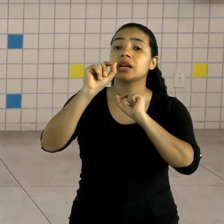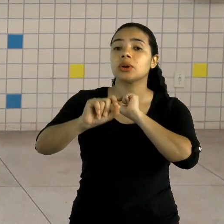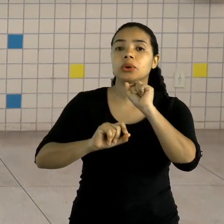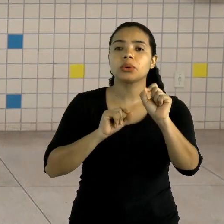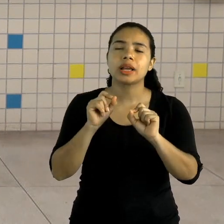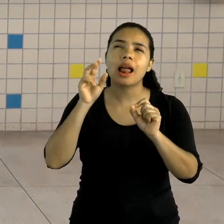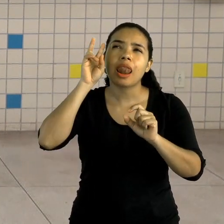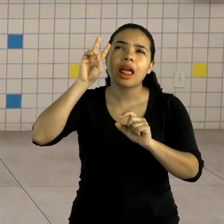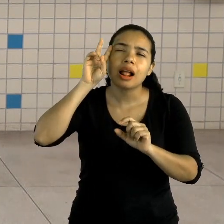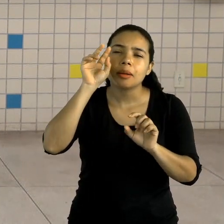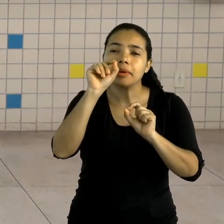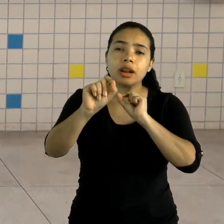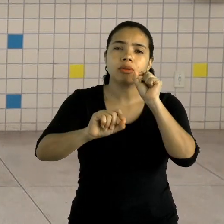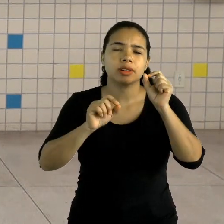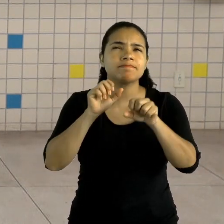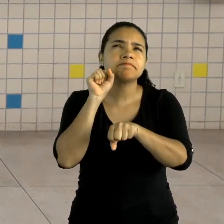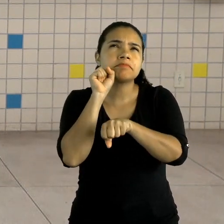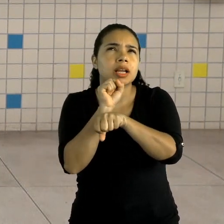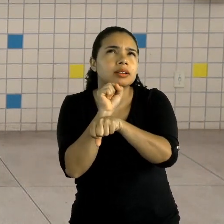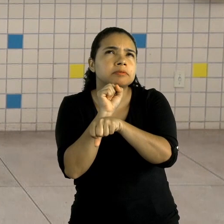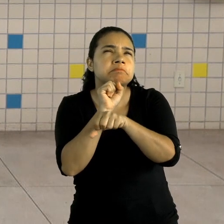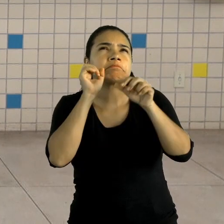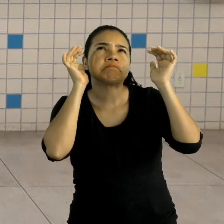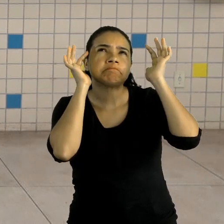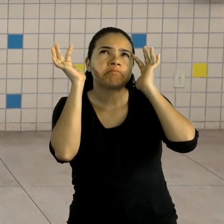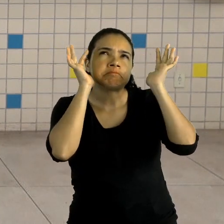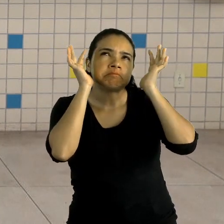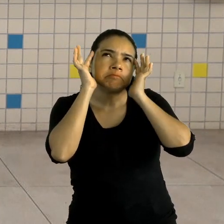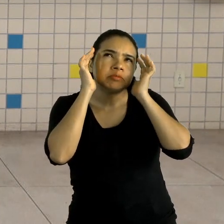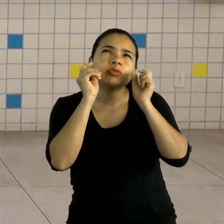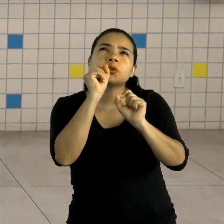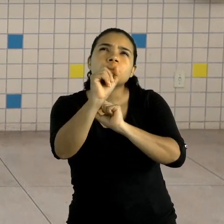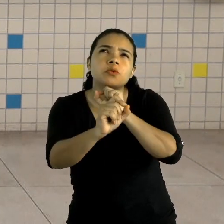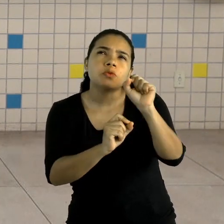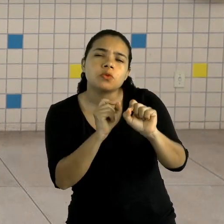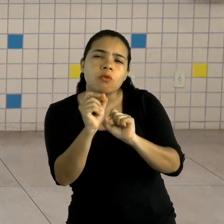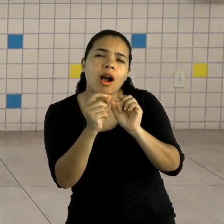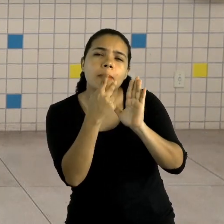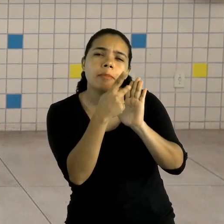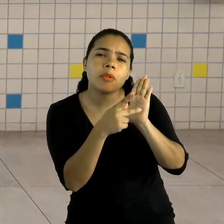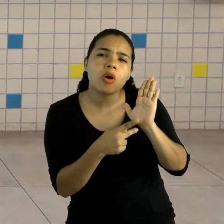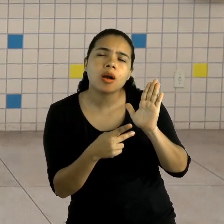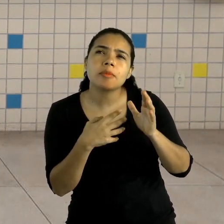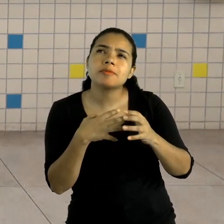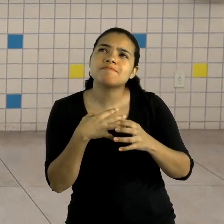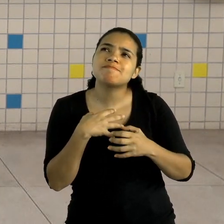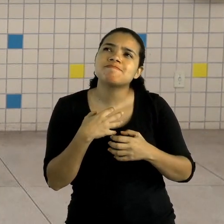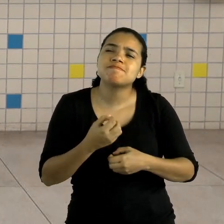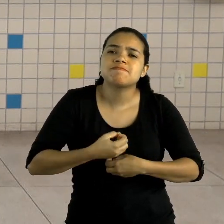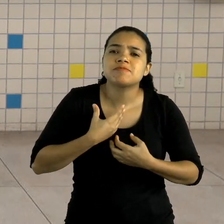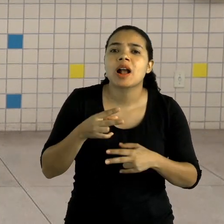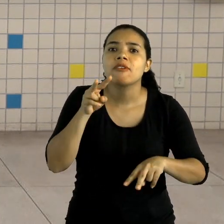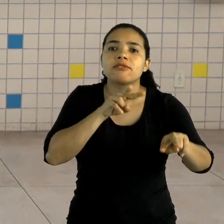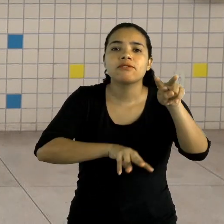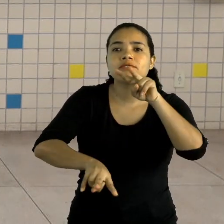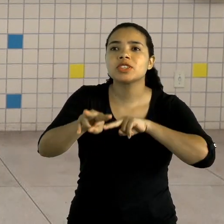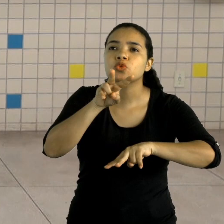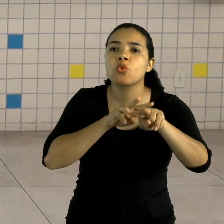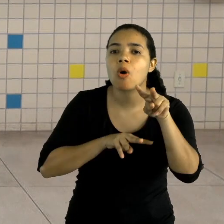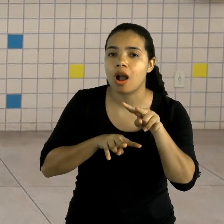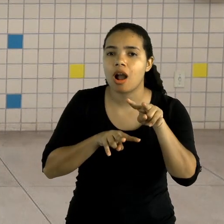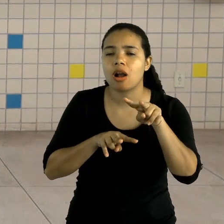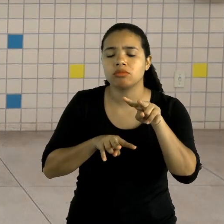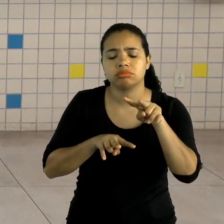quê? Para você um pouquinho e pensa. O que seria um poema visual? A palavra visual